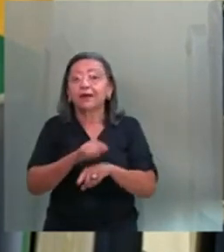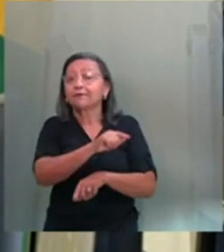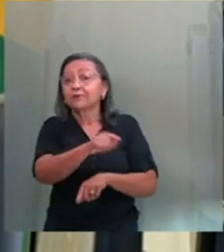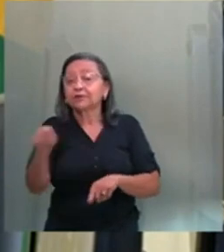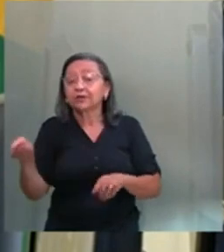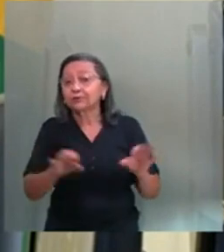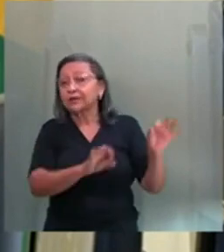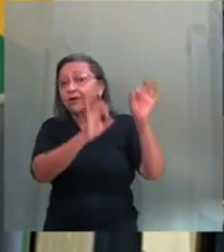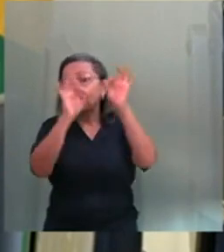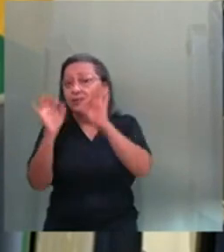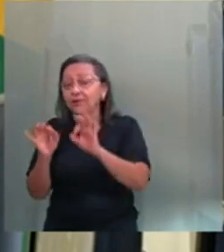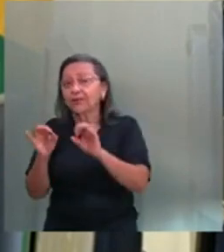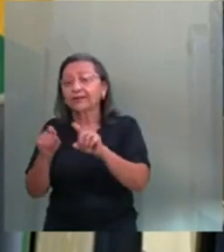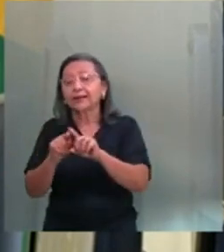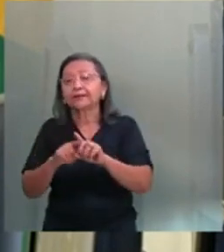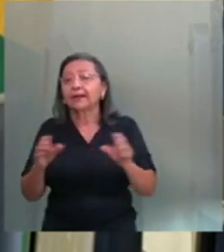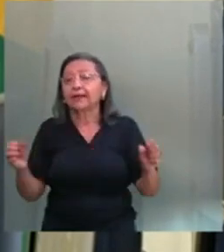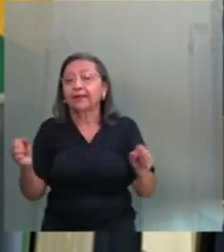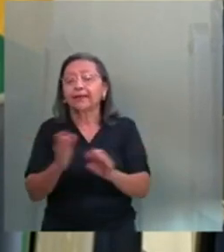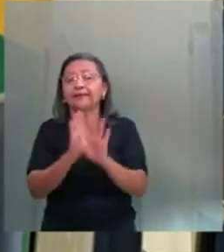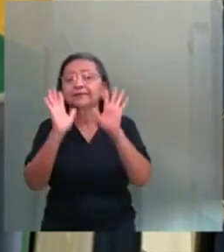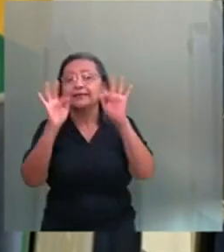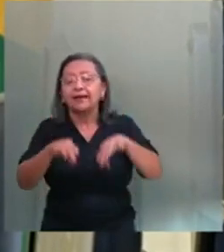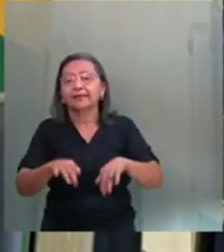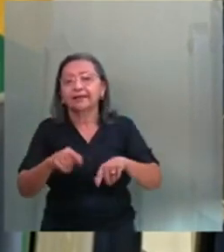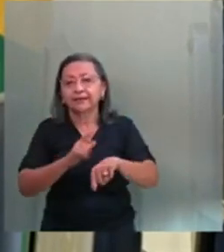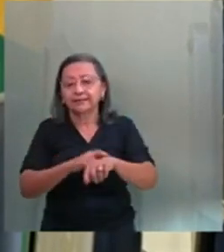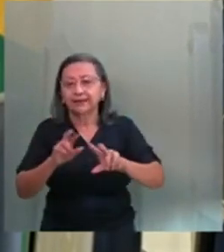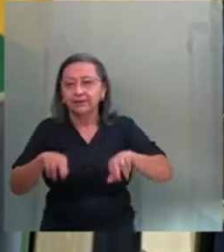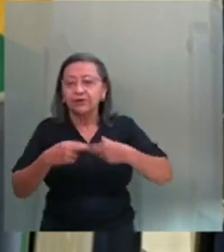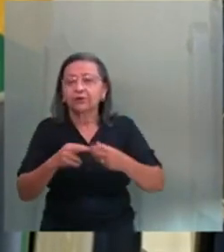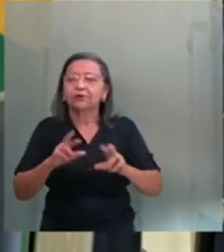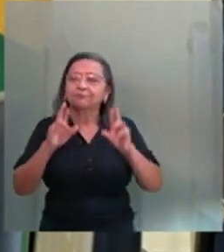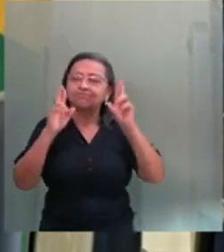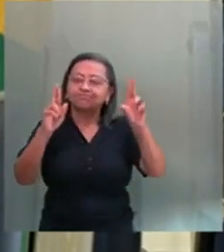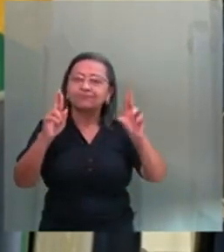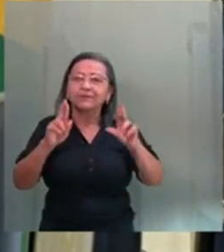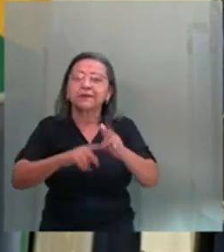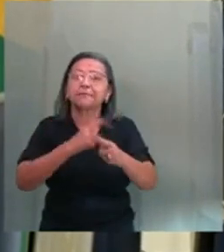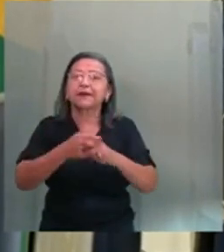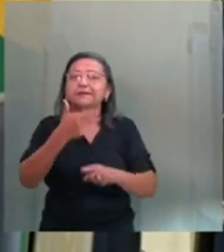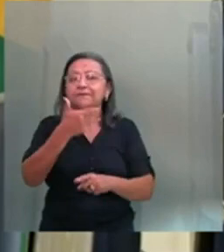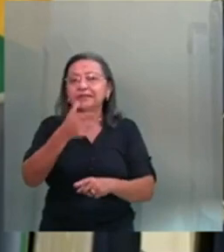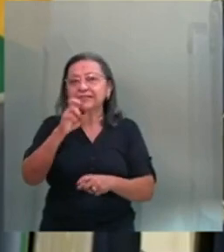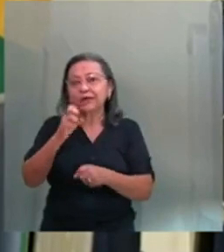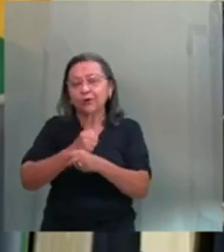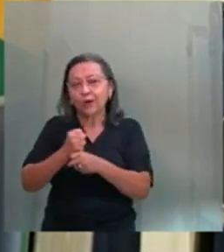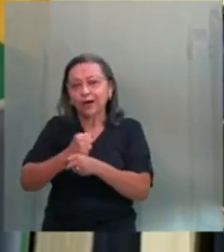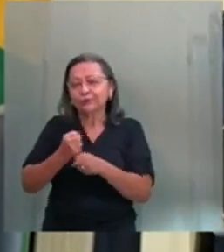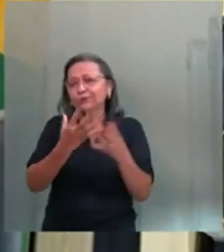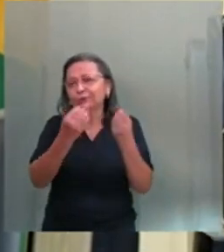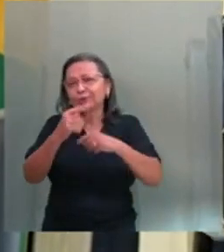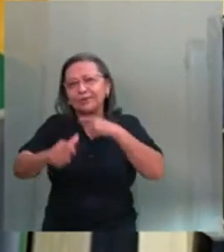nos acompanhou. Está encerrada a sessão e o nosso desejo de mais 25 anos